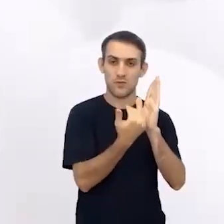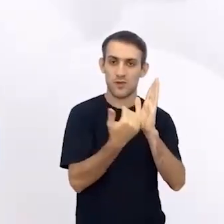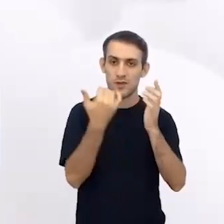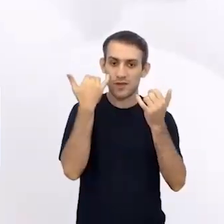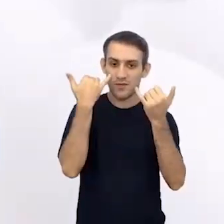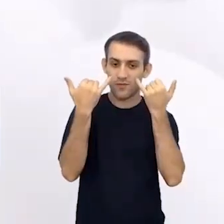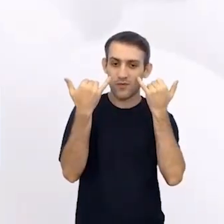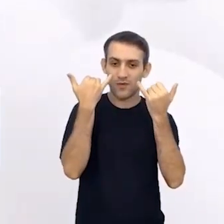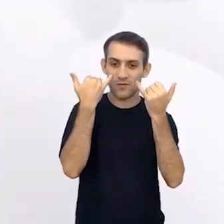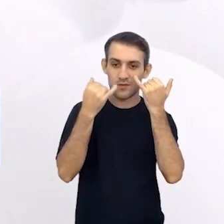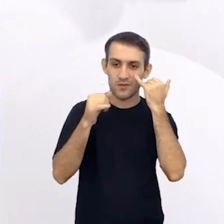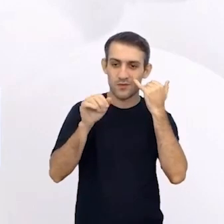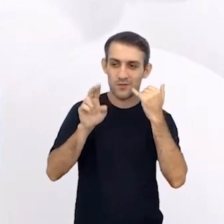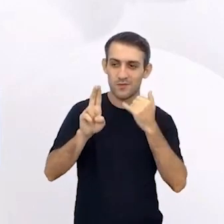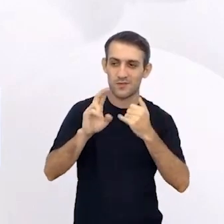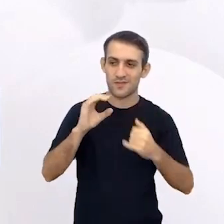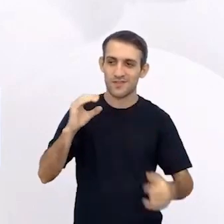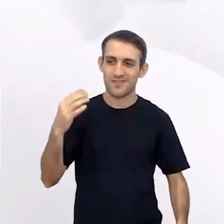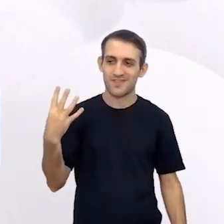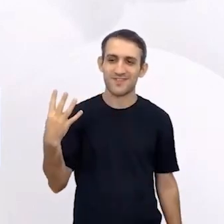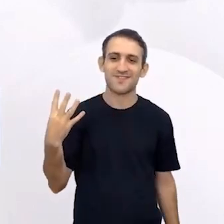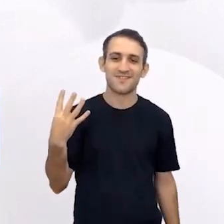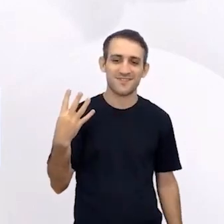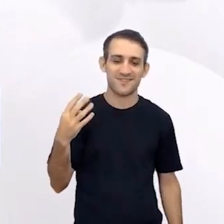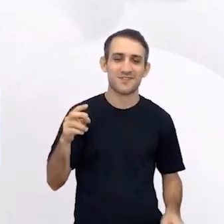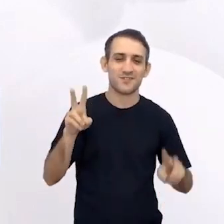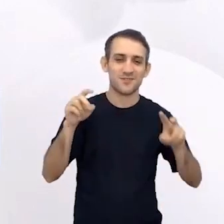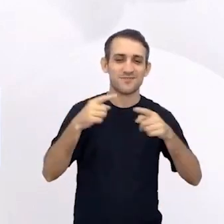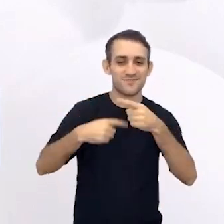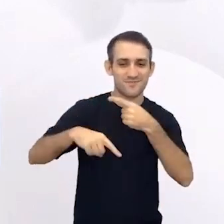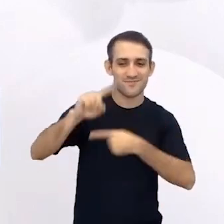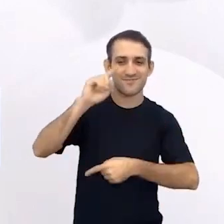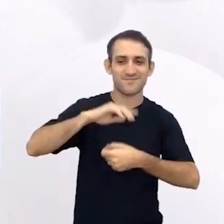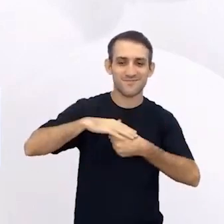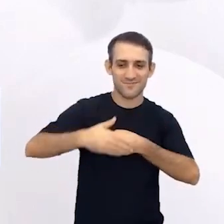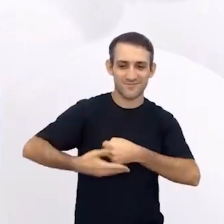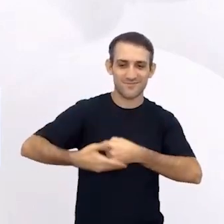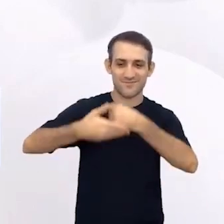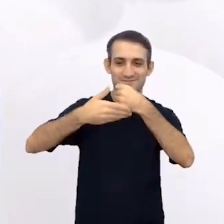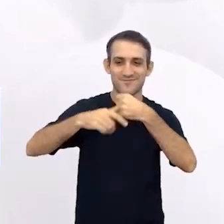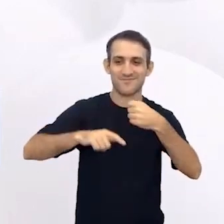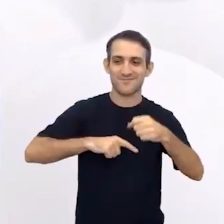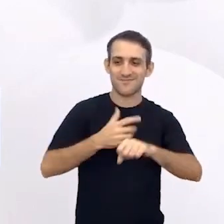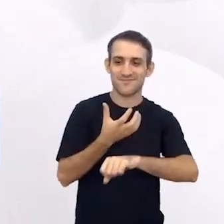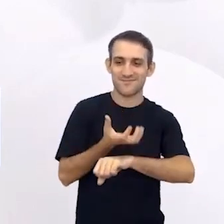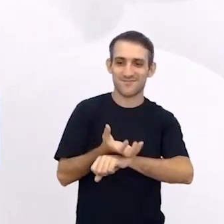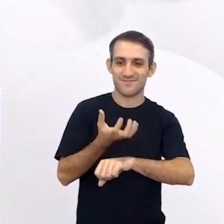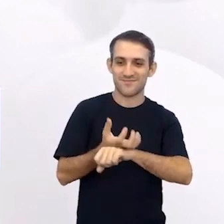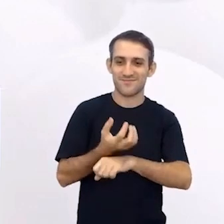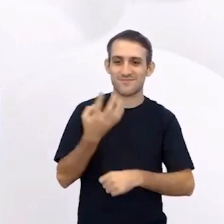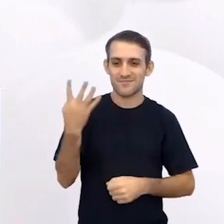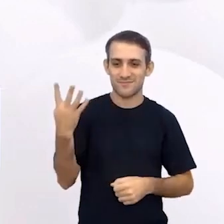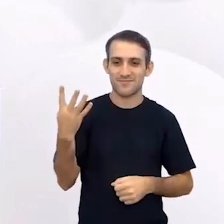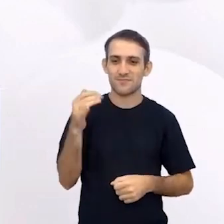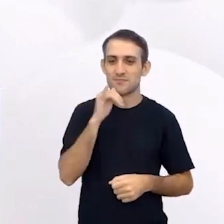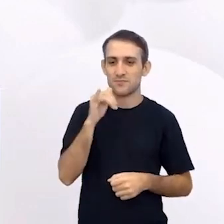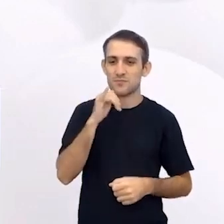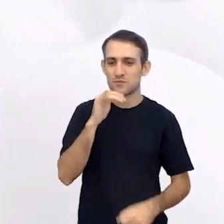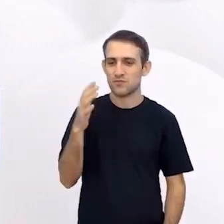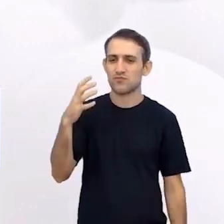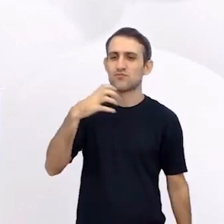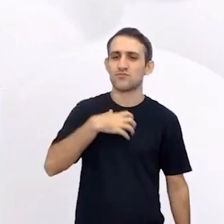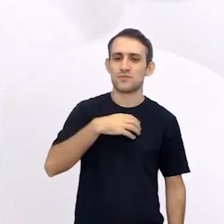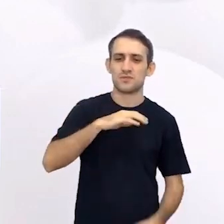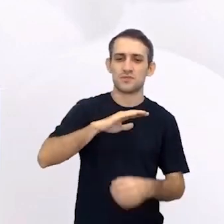Formativo ao C4, né, meu papel no desenvolvimento sustentável, o componente 4 da pegada ecológica,